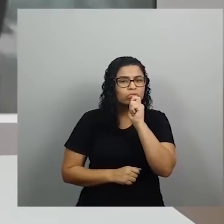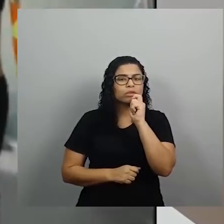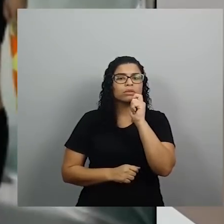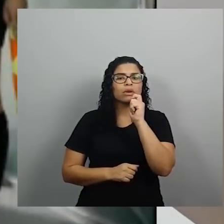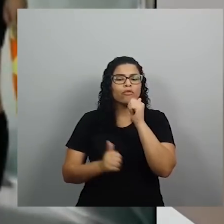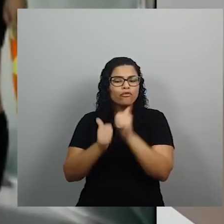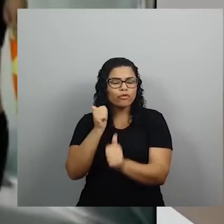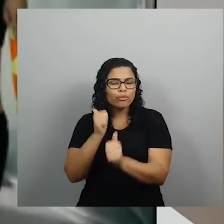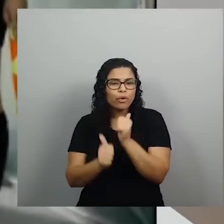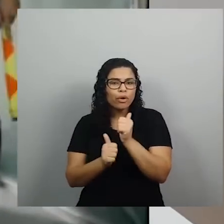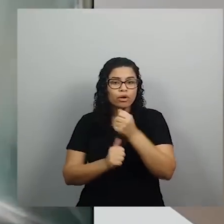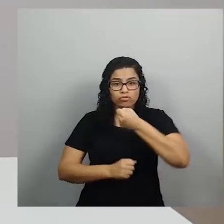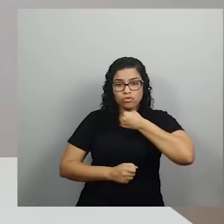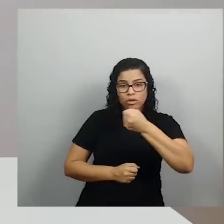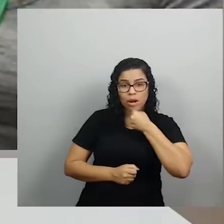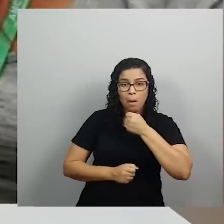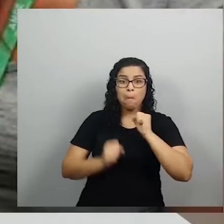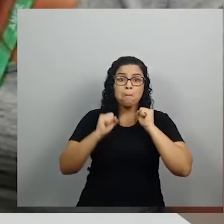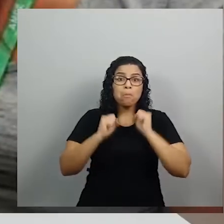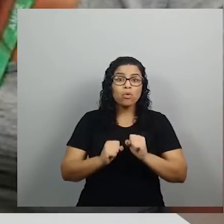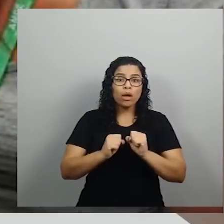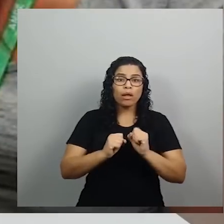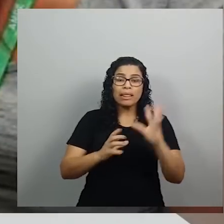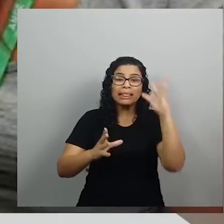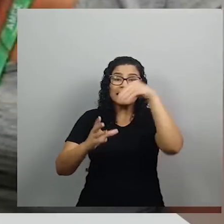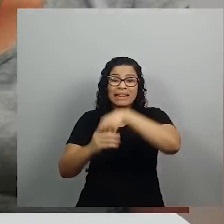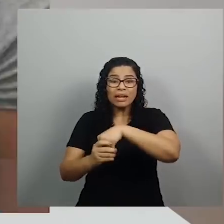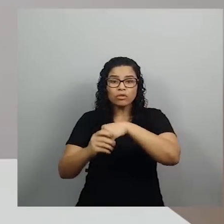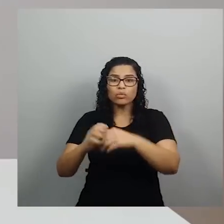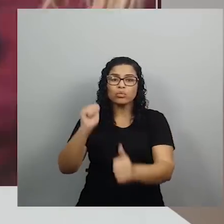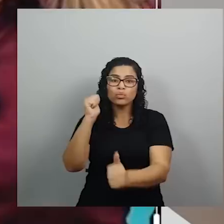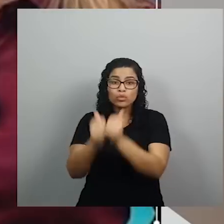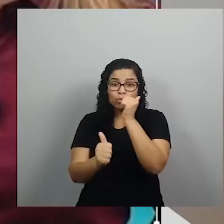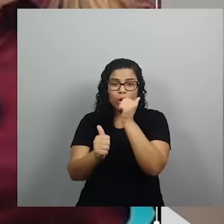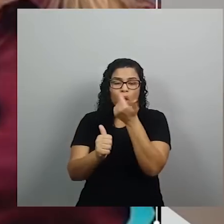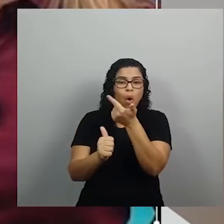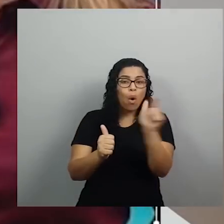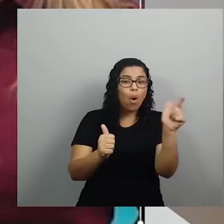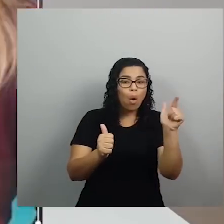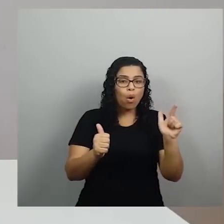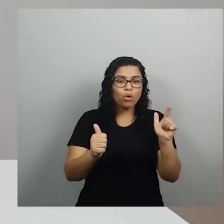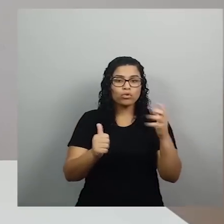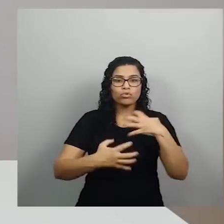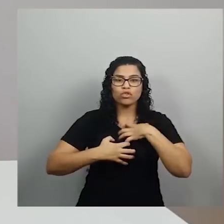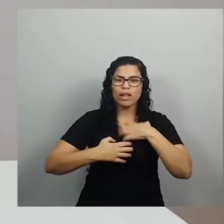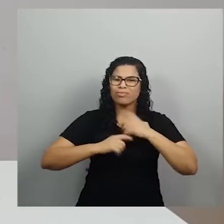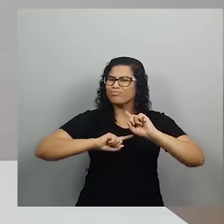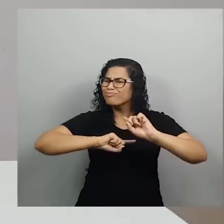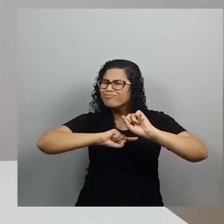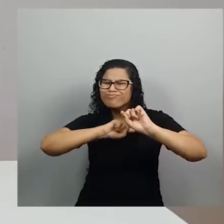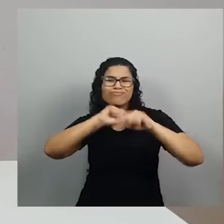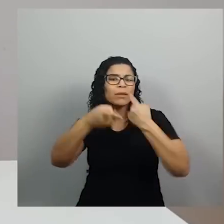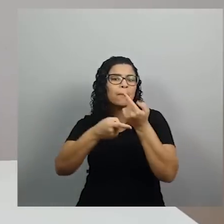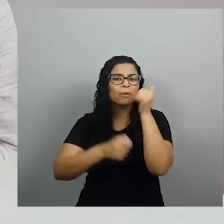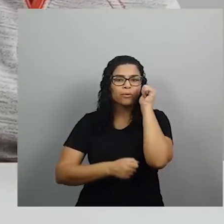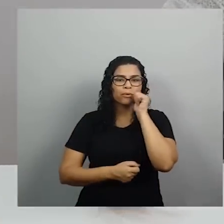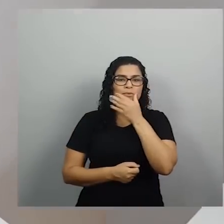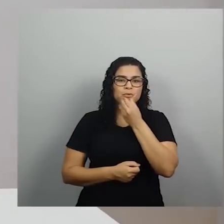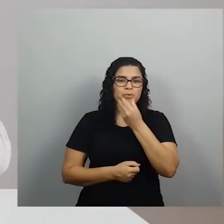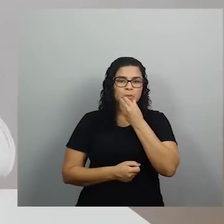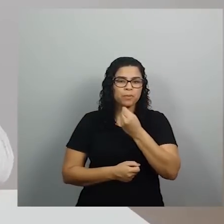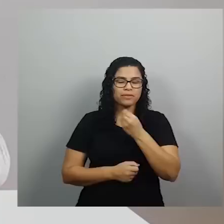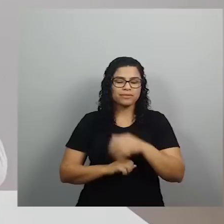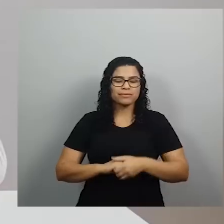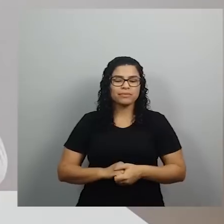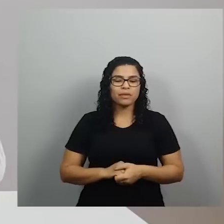árbitras, jornalistas esportivas puderam ingressar no futebol e em outras modalidades muito depois dos homens. As